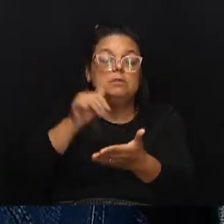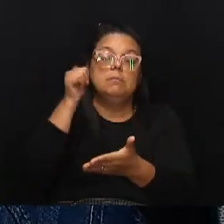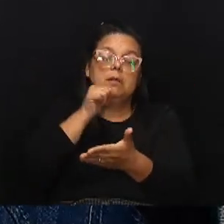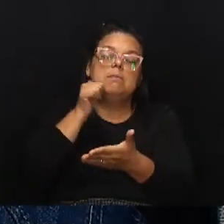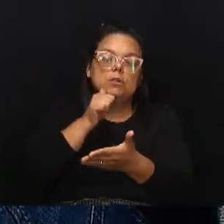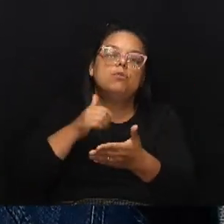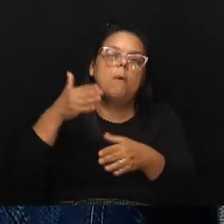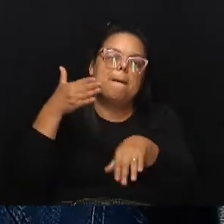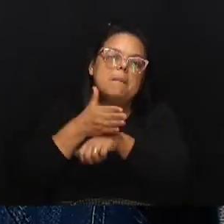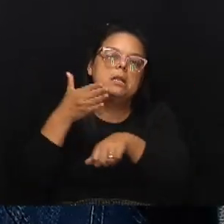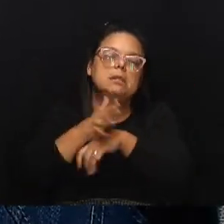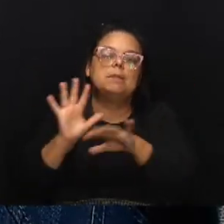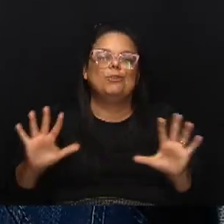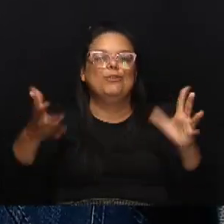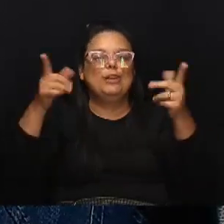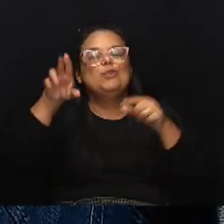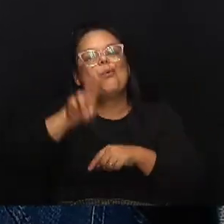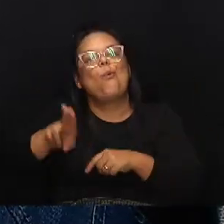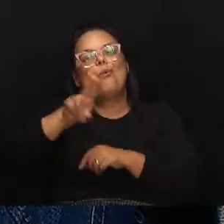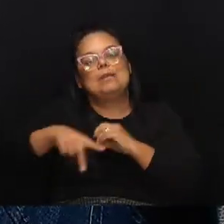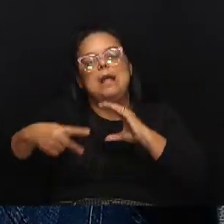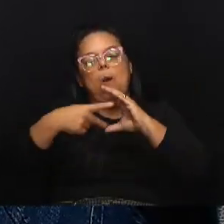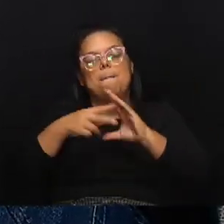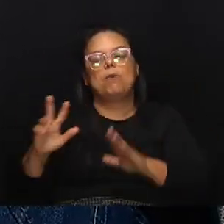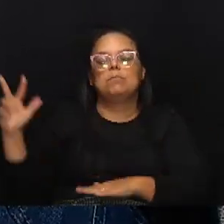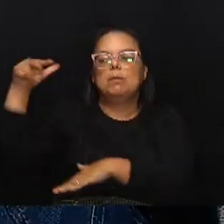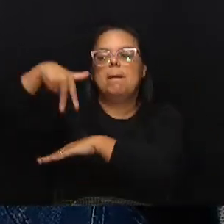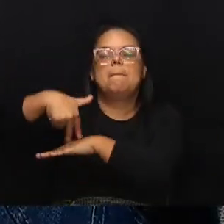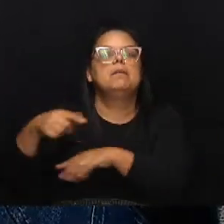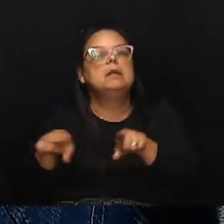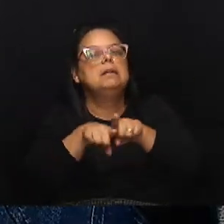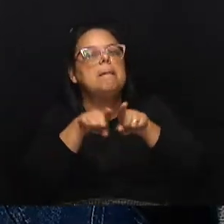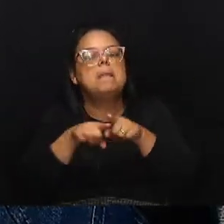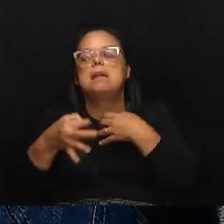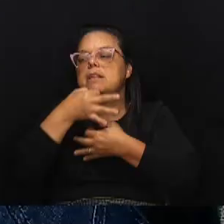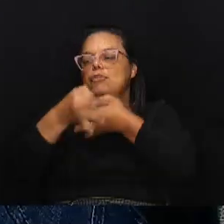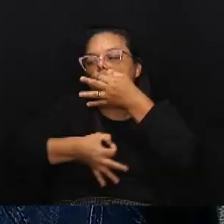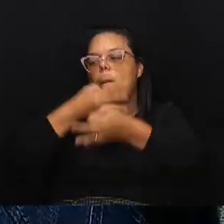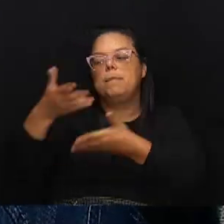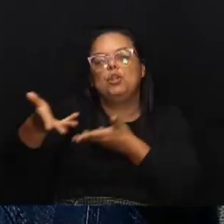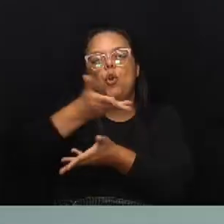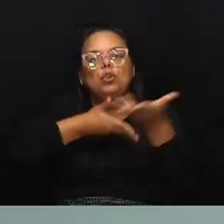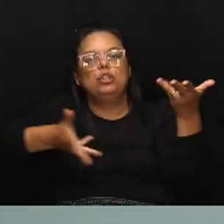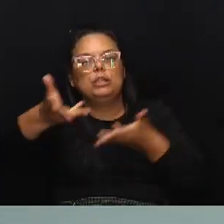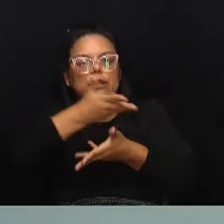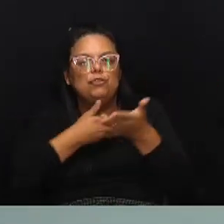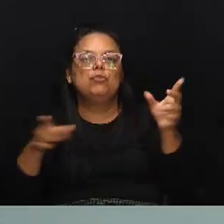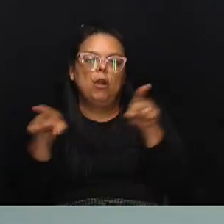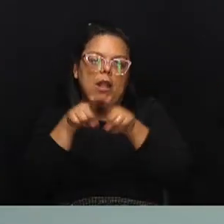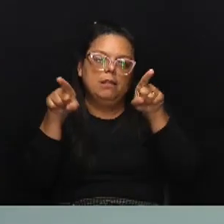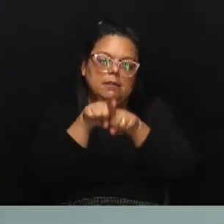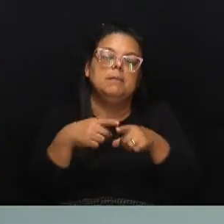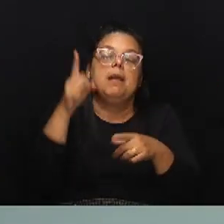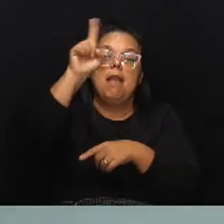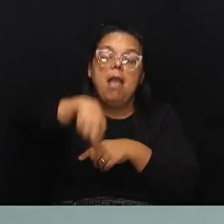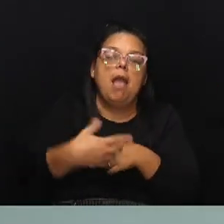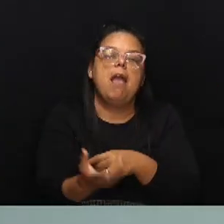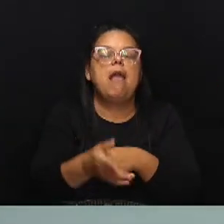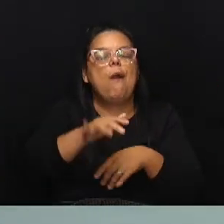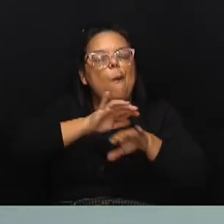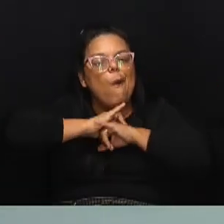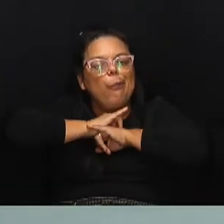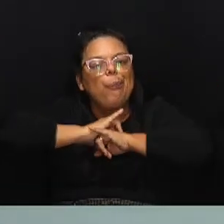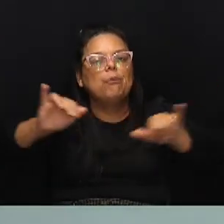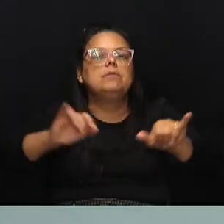eventos, usar a Câmara como um palco para eventos que debatessem esse tipo de assunto. Então, é um recado de